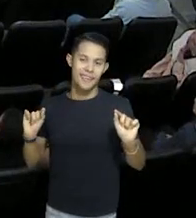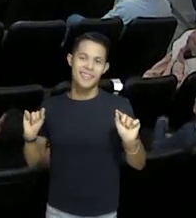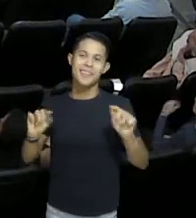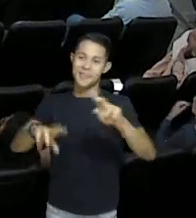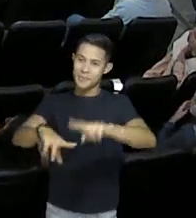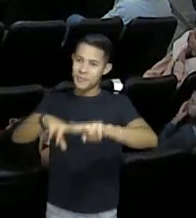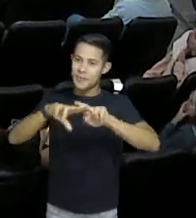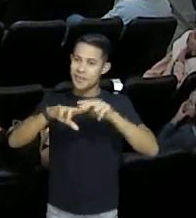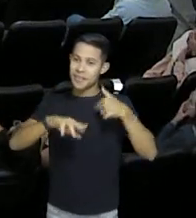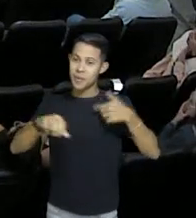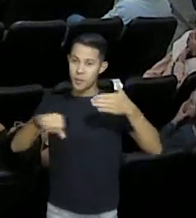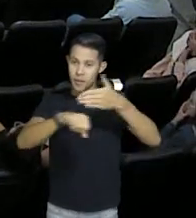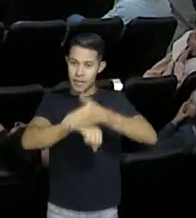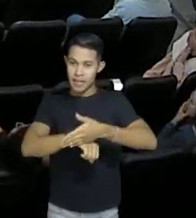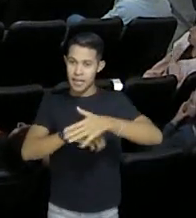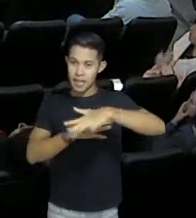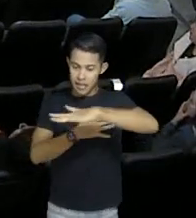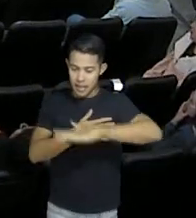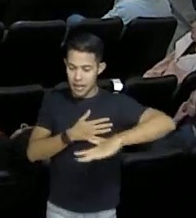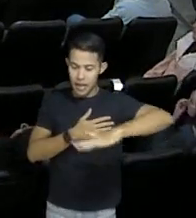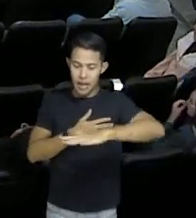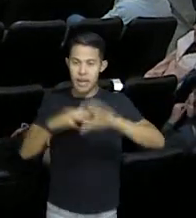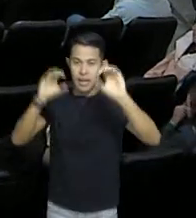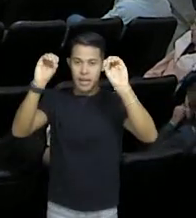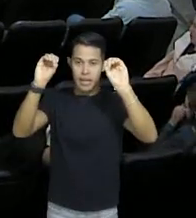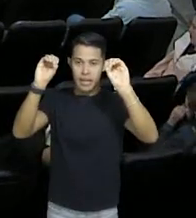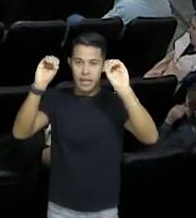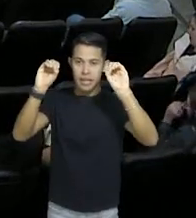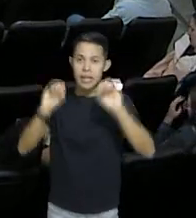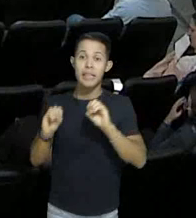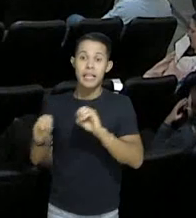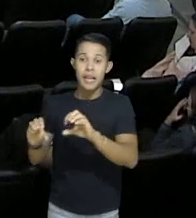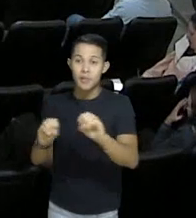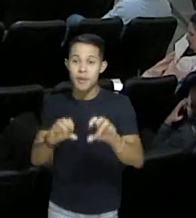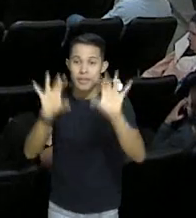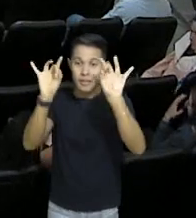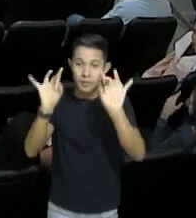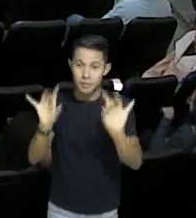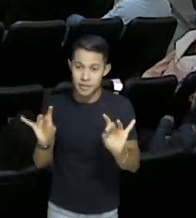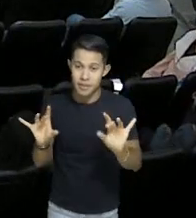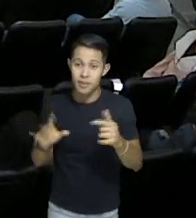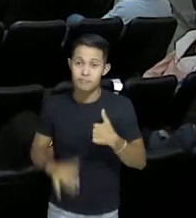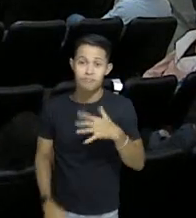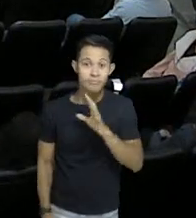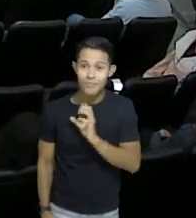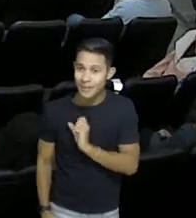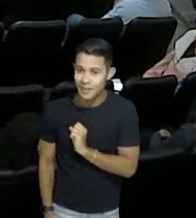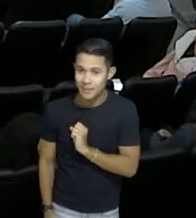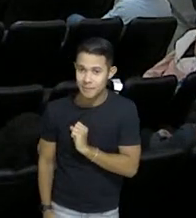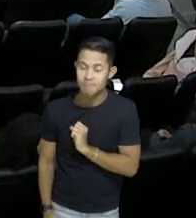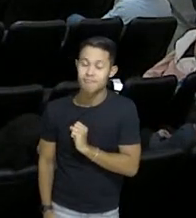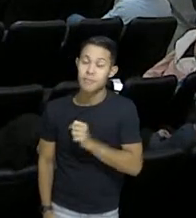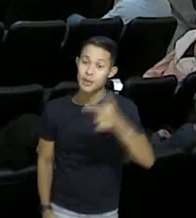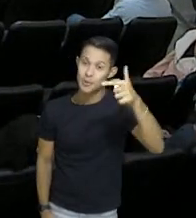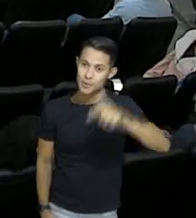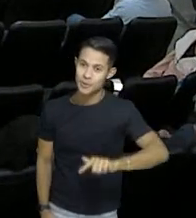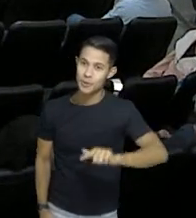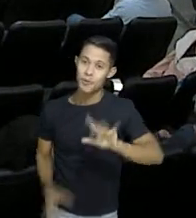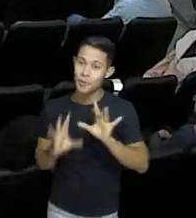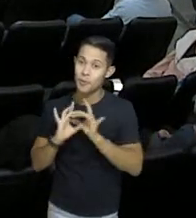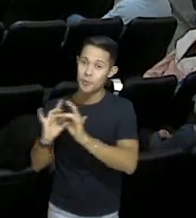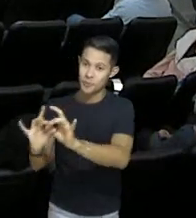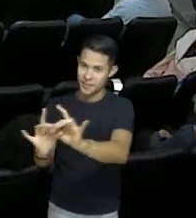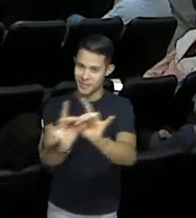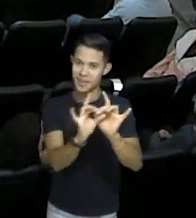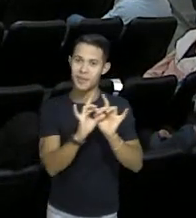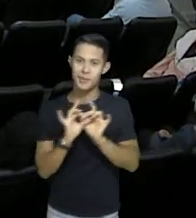entrei na área da educação especial. E sou muito apaixonada... Né? Mas é a união, né? Começa lá do chão da